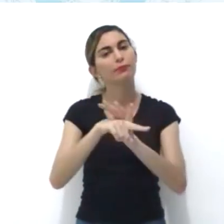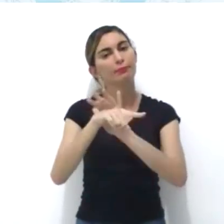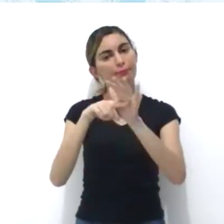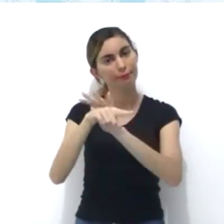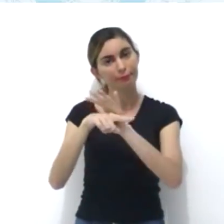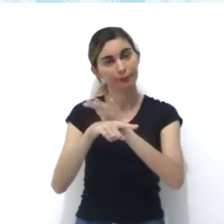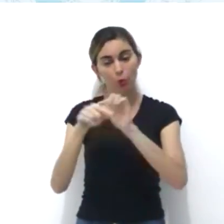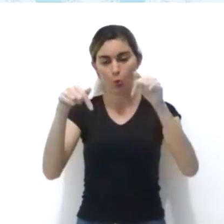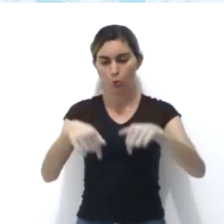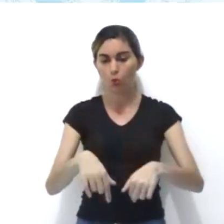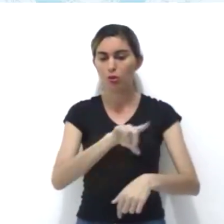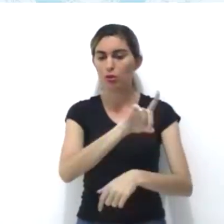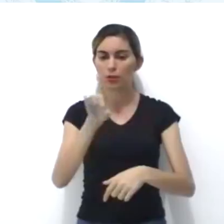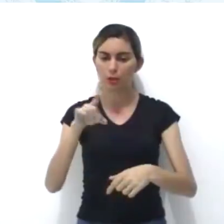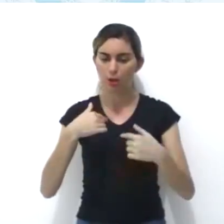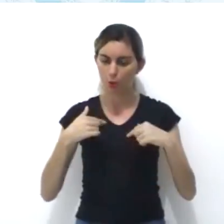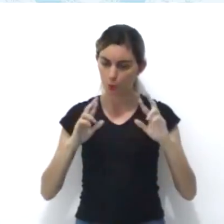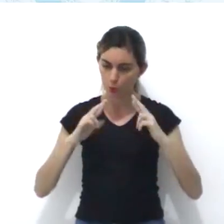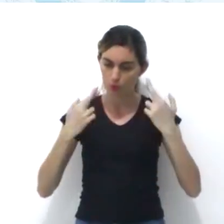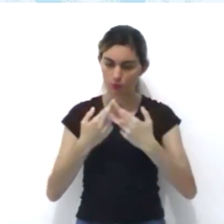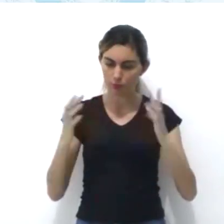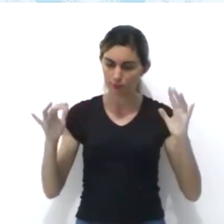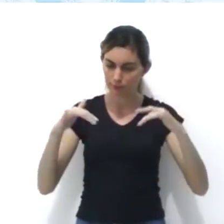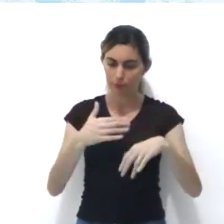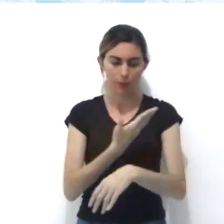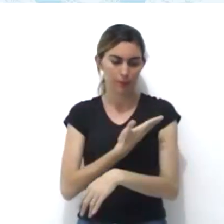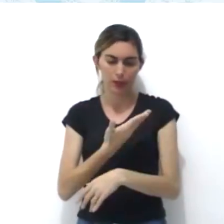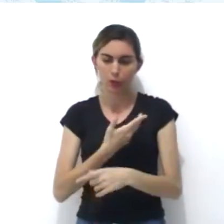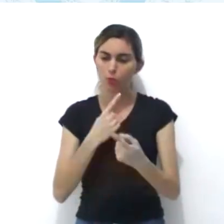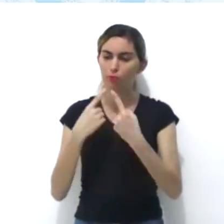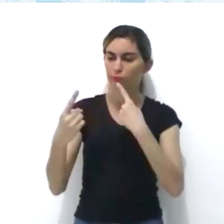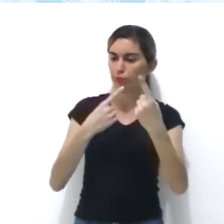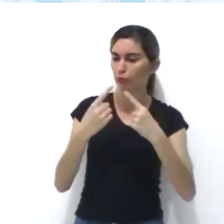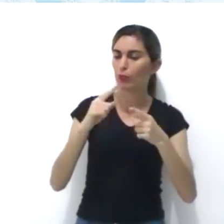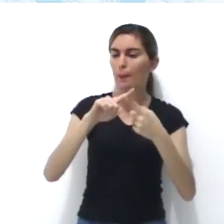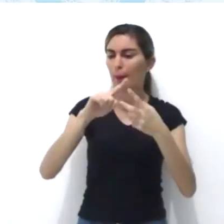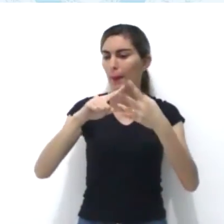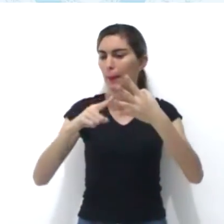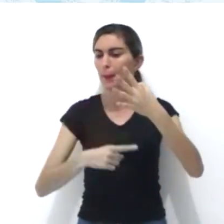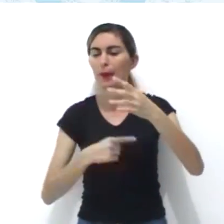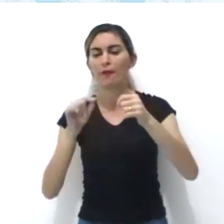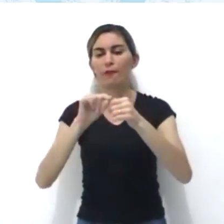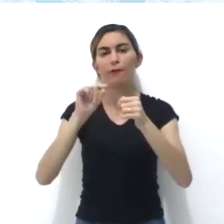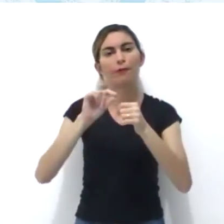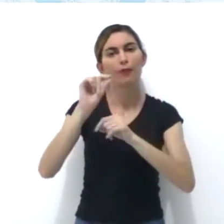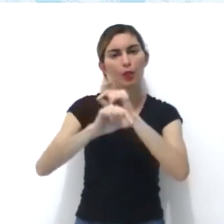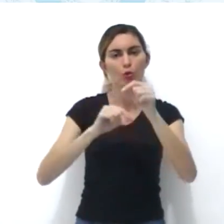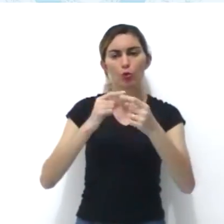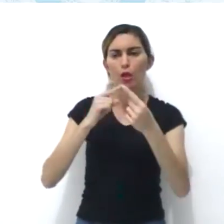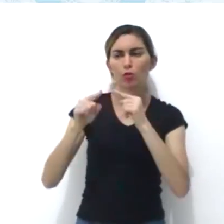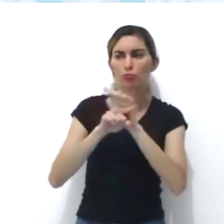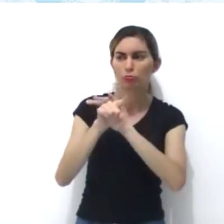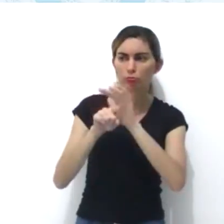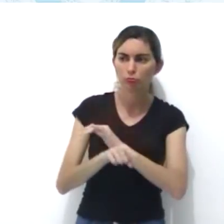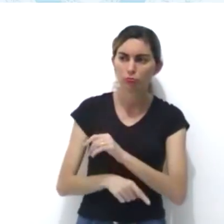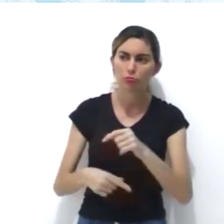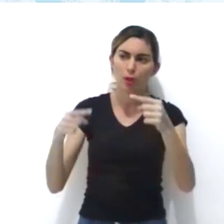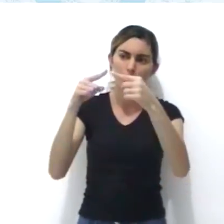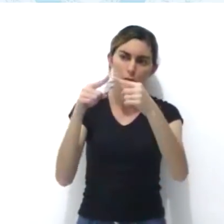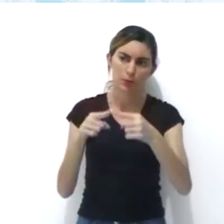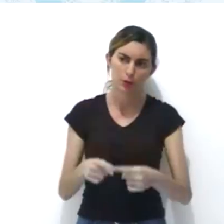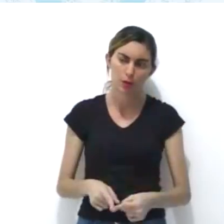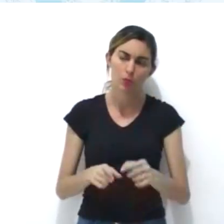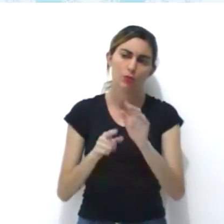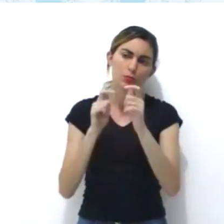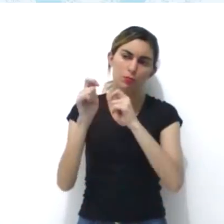pesquisa. Então, hoje, nesse dia, me reuni com os meus colegas, discutimos isso, fizemos o